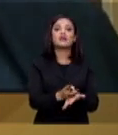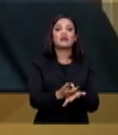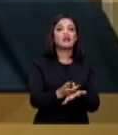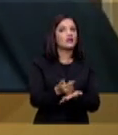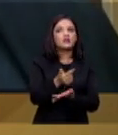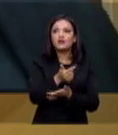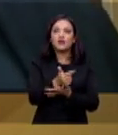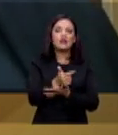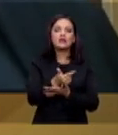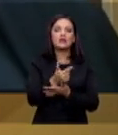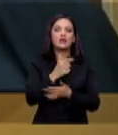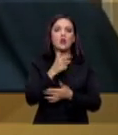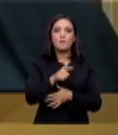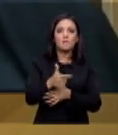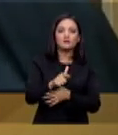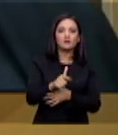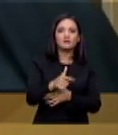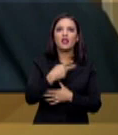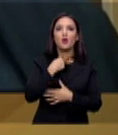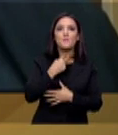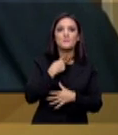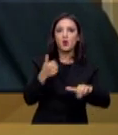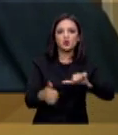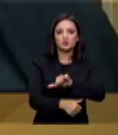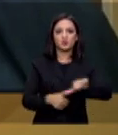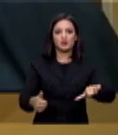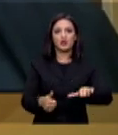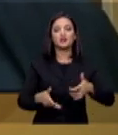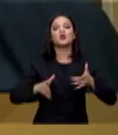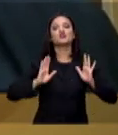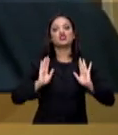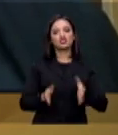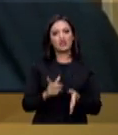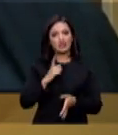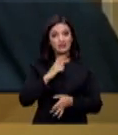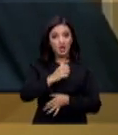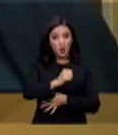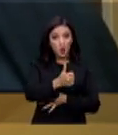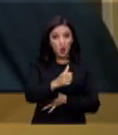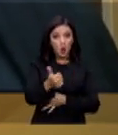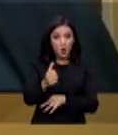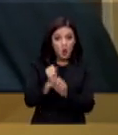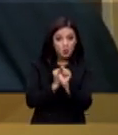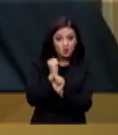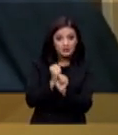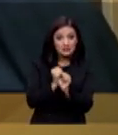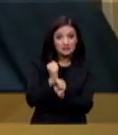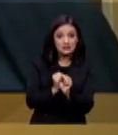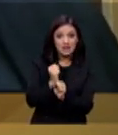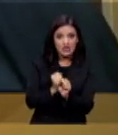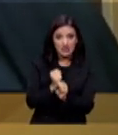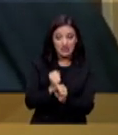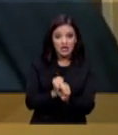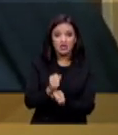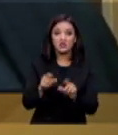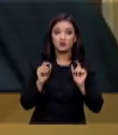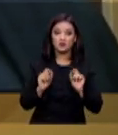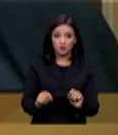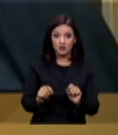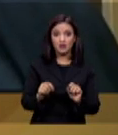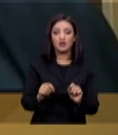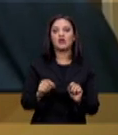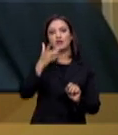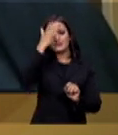insuprimível, já vai 11 anos que o quadro desta repartição do Estado é